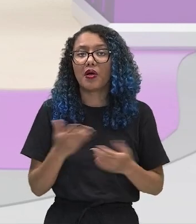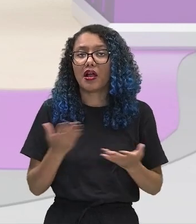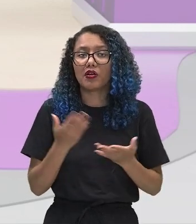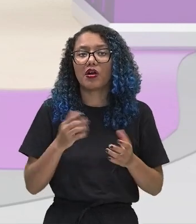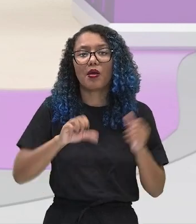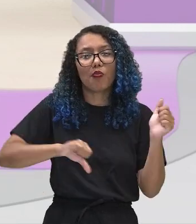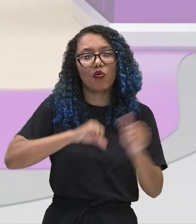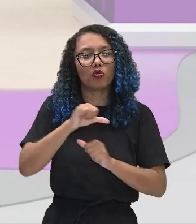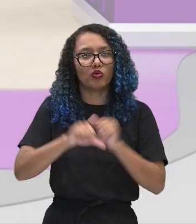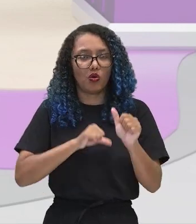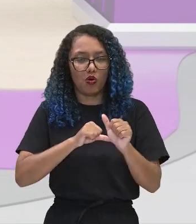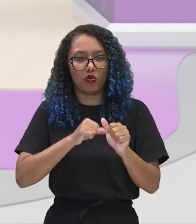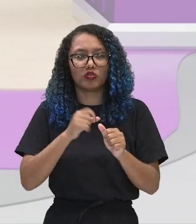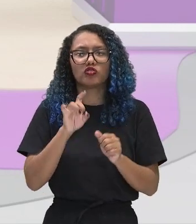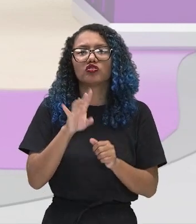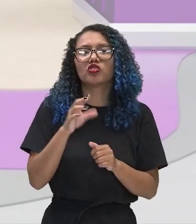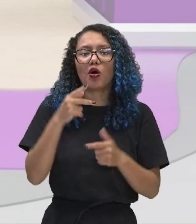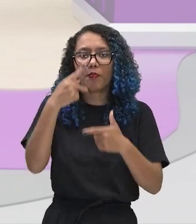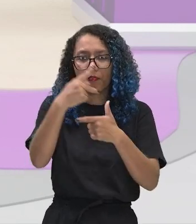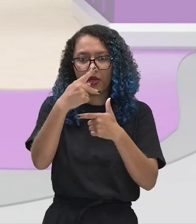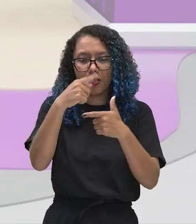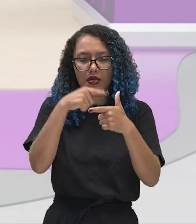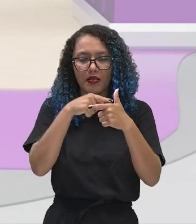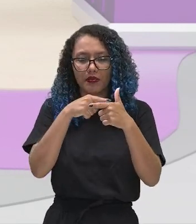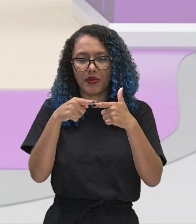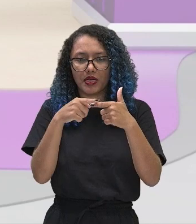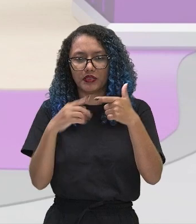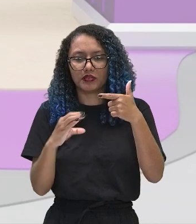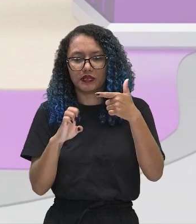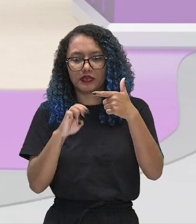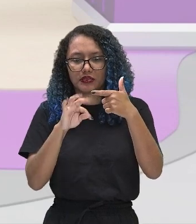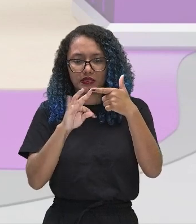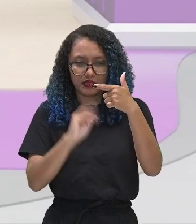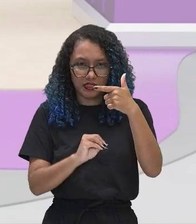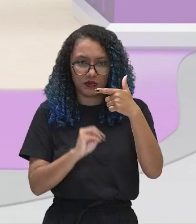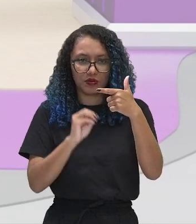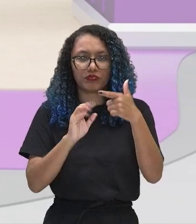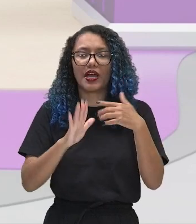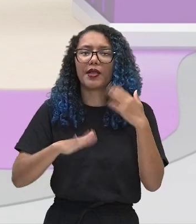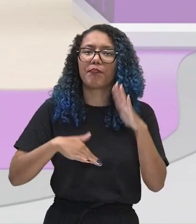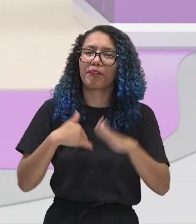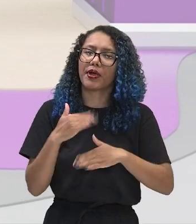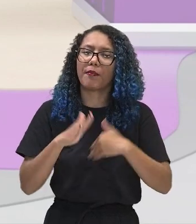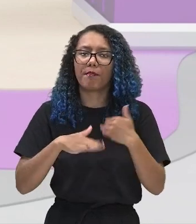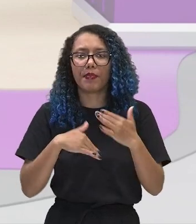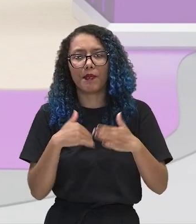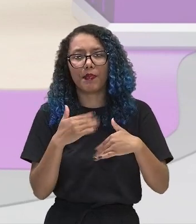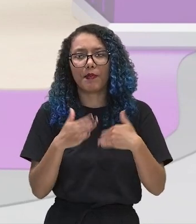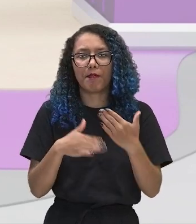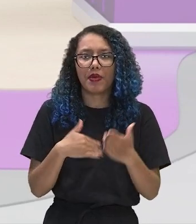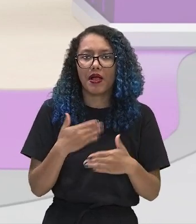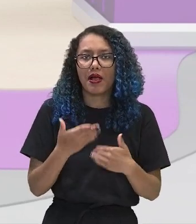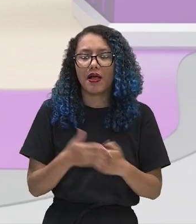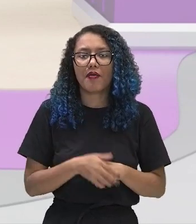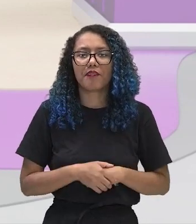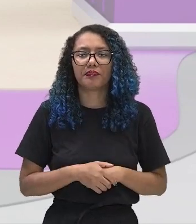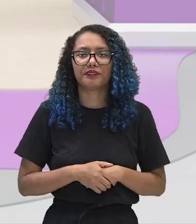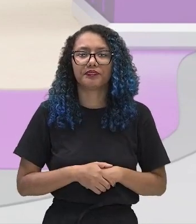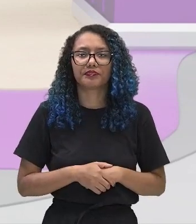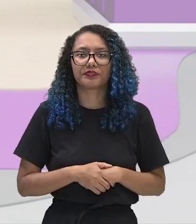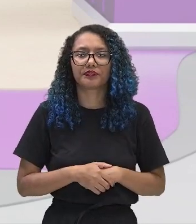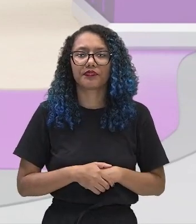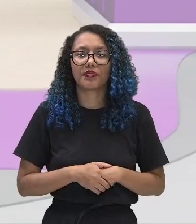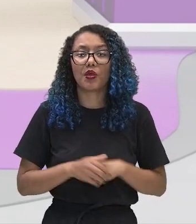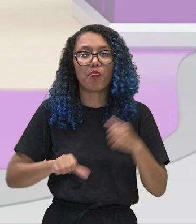por, né? E embaixo cento. P barra cento. Esse P ficou só